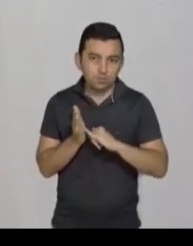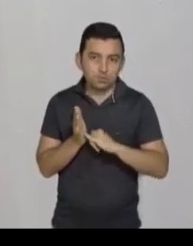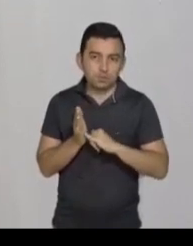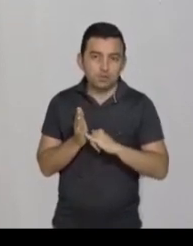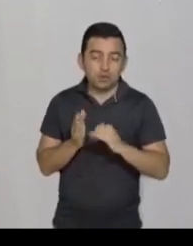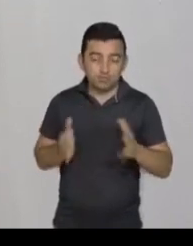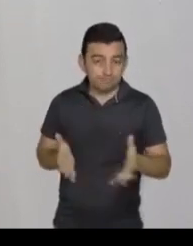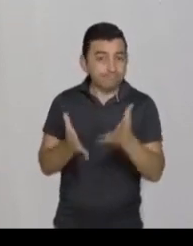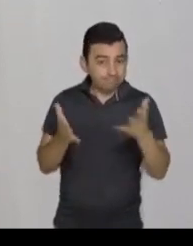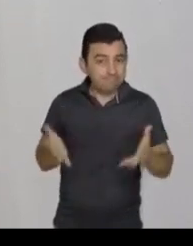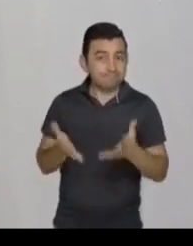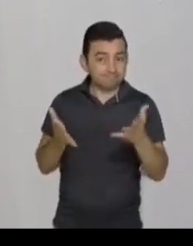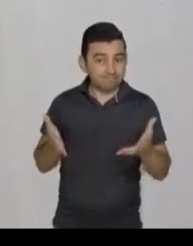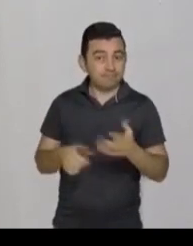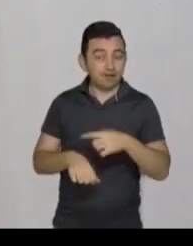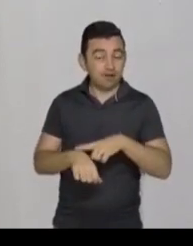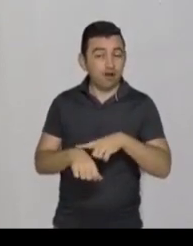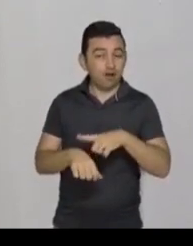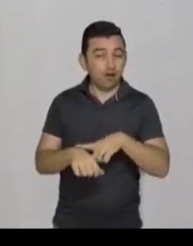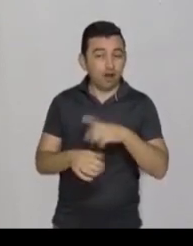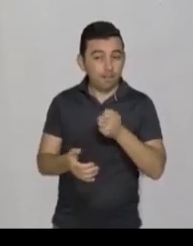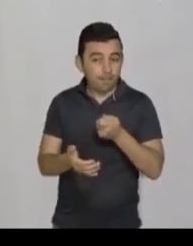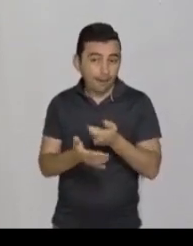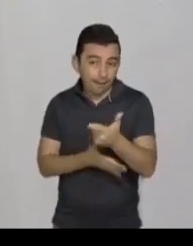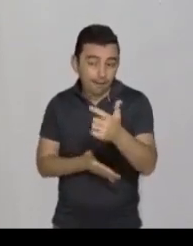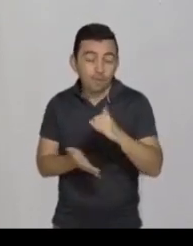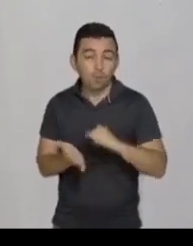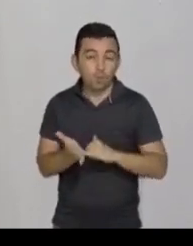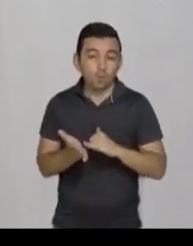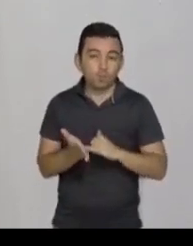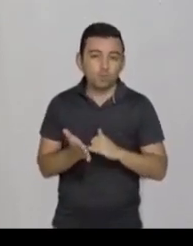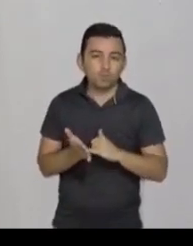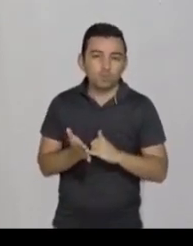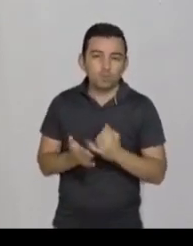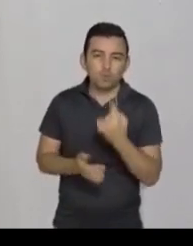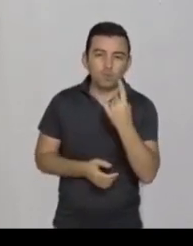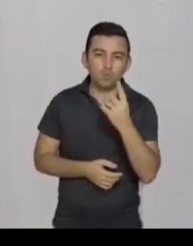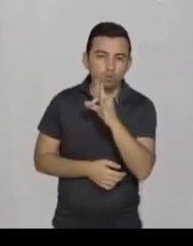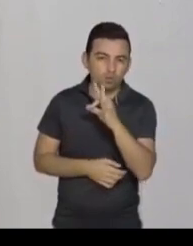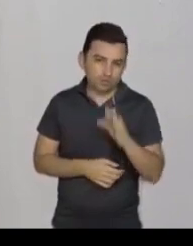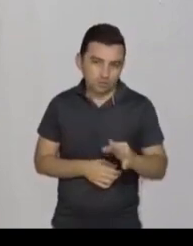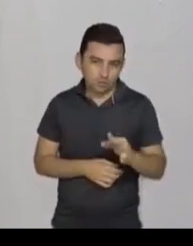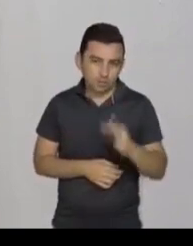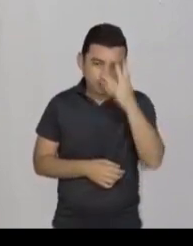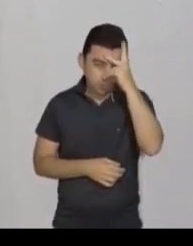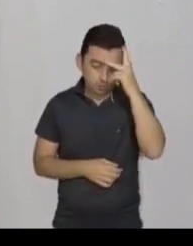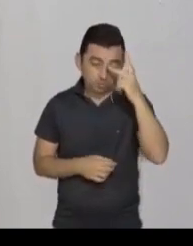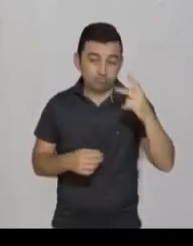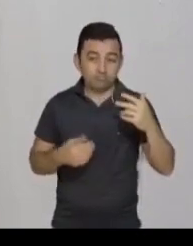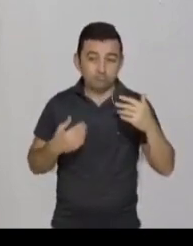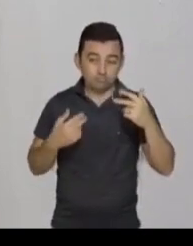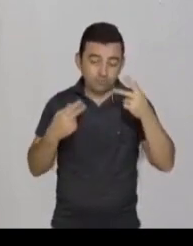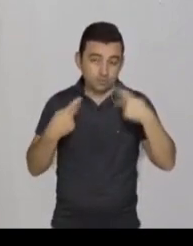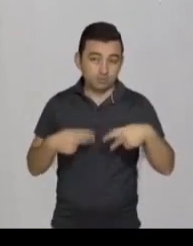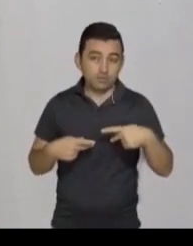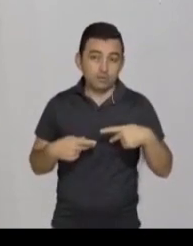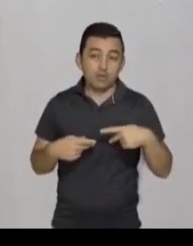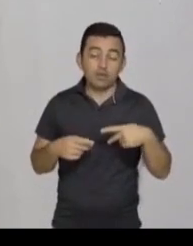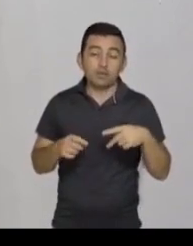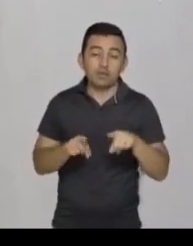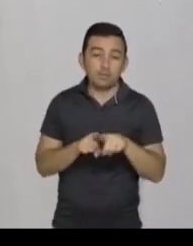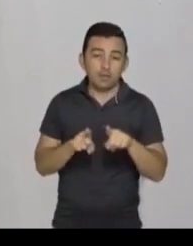incentivos na hora de você pagar o Imposto de Renda 1% pessoa física e 1% pessoa jurídica